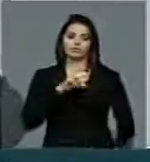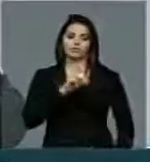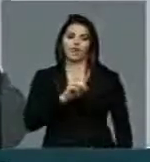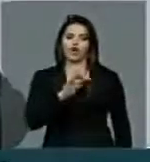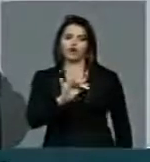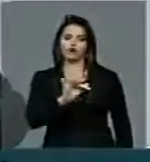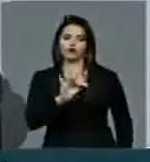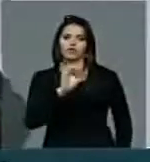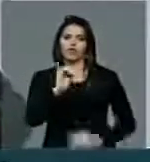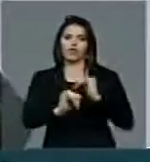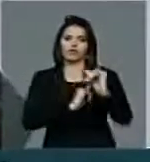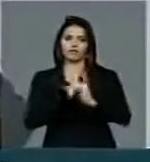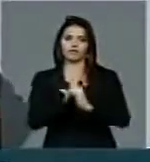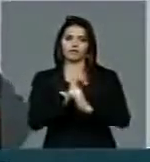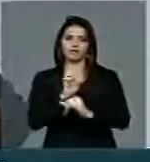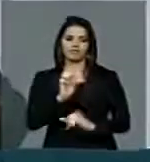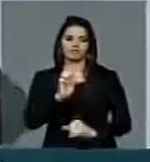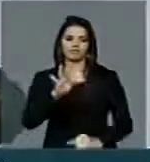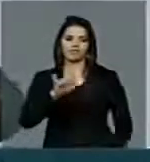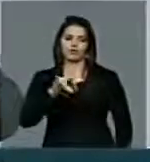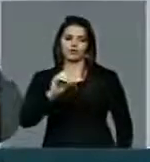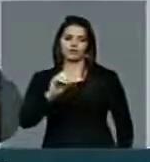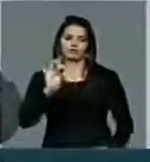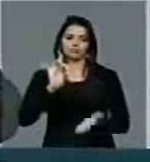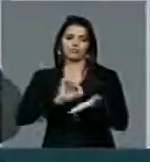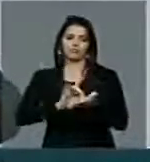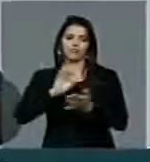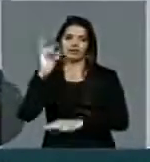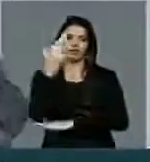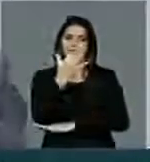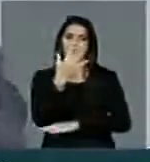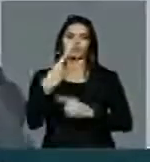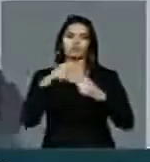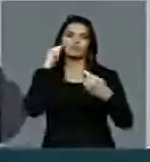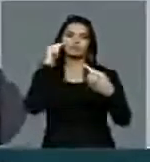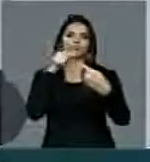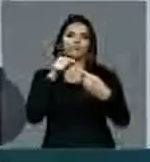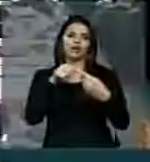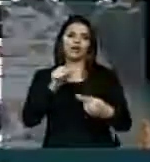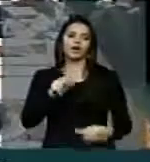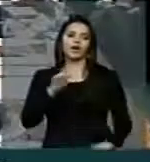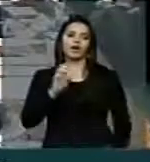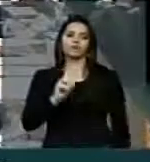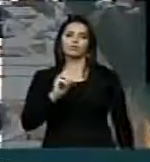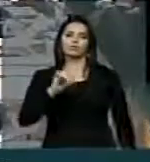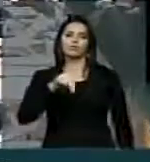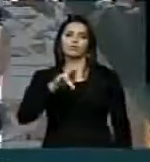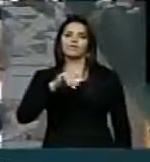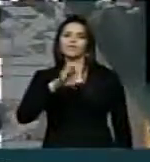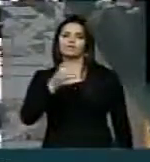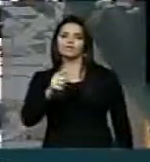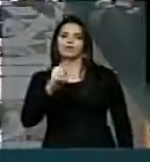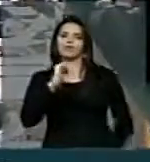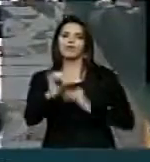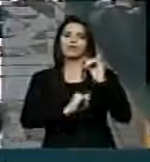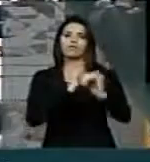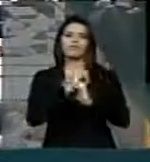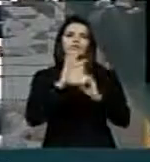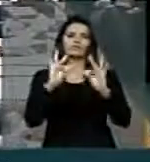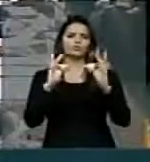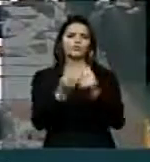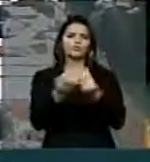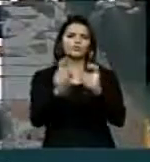eletrônico, documento de origem florestal eletrônico, que dialoga com o meu auto de infração eletrônico. Será tudo